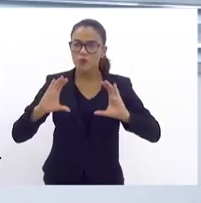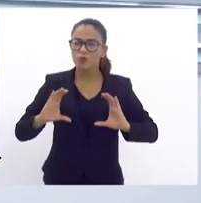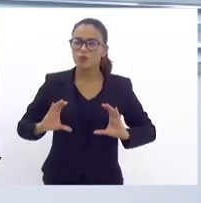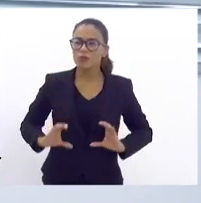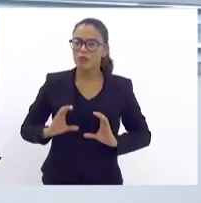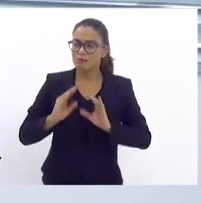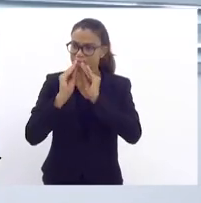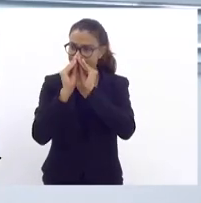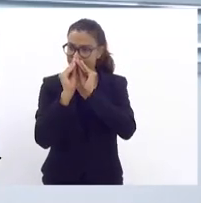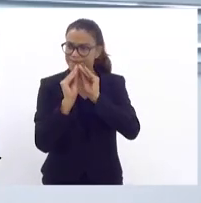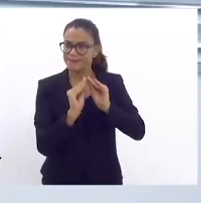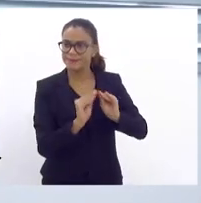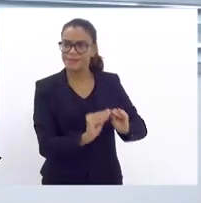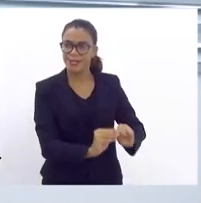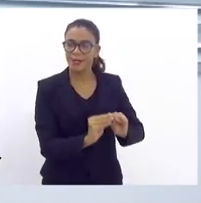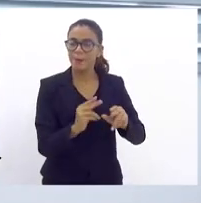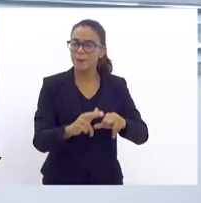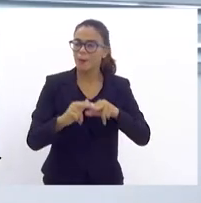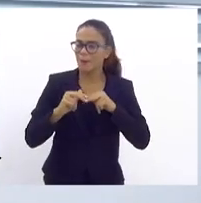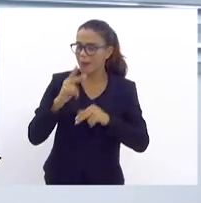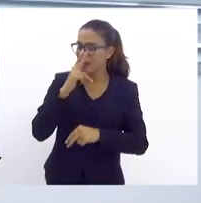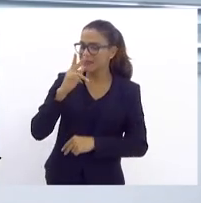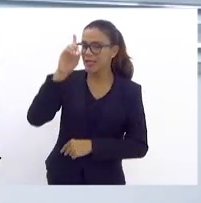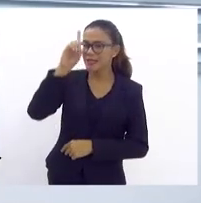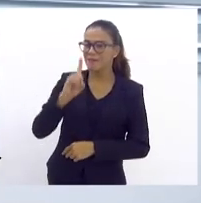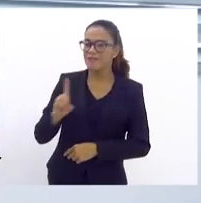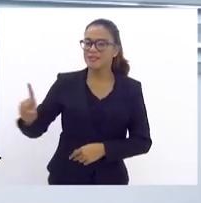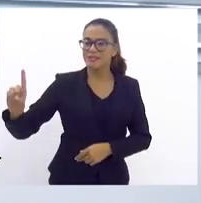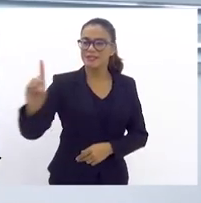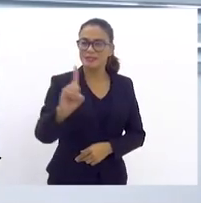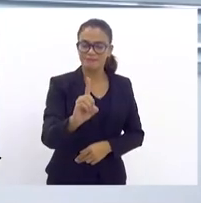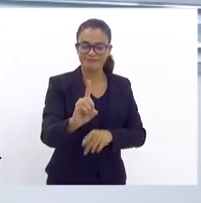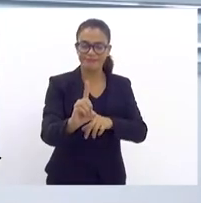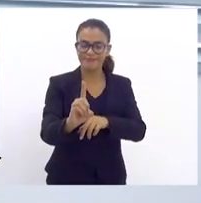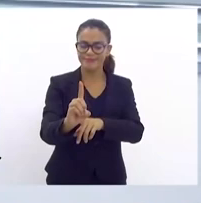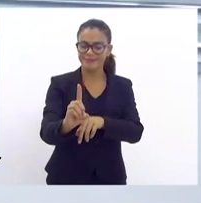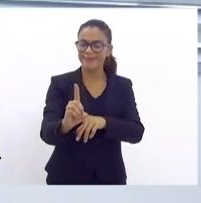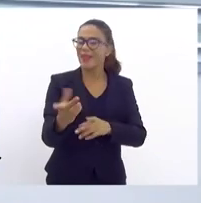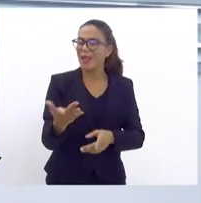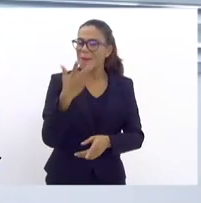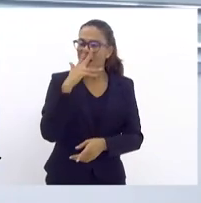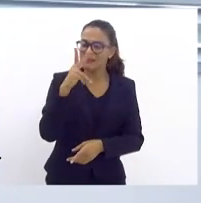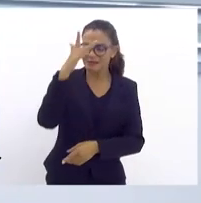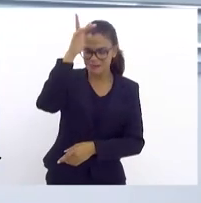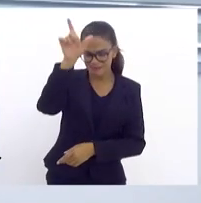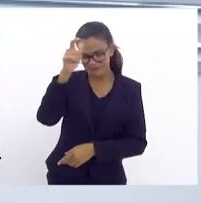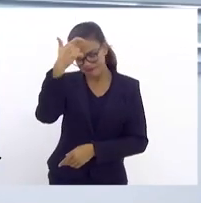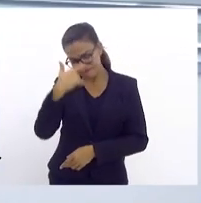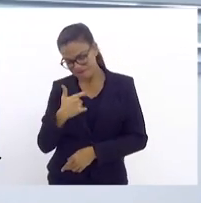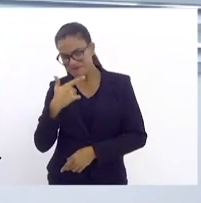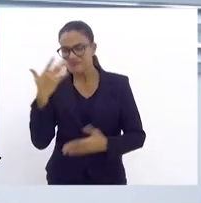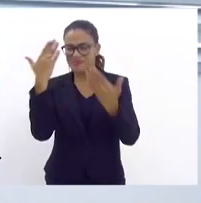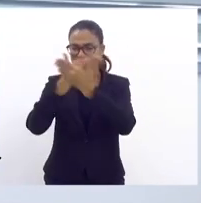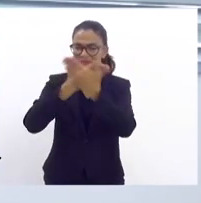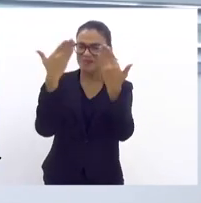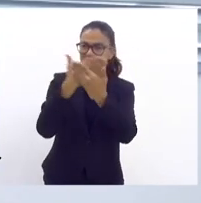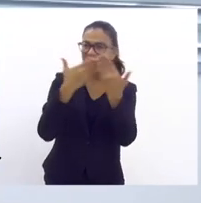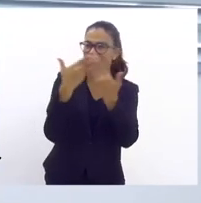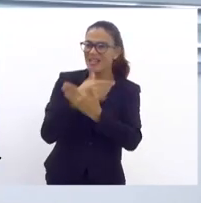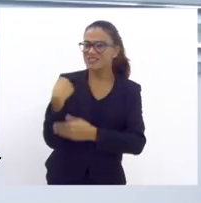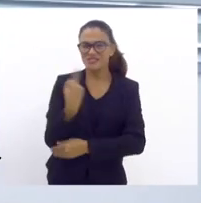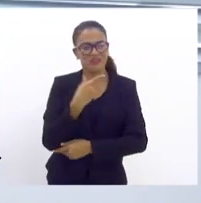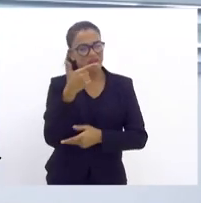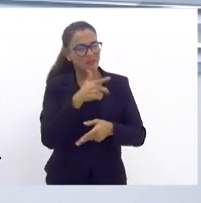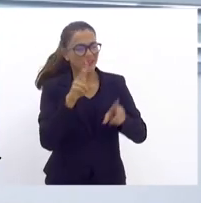é ignorado porque a deficiência parece que vem na frente então é como se aquela pessoa não existisse ela é invisível a todos